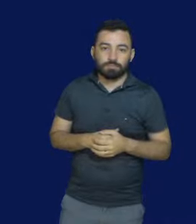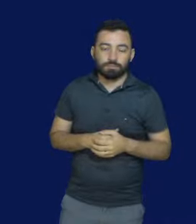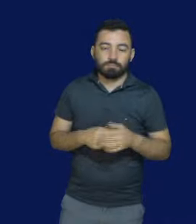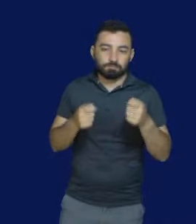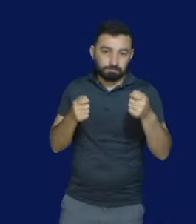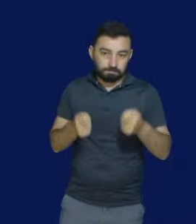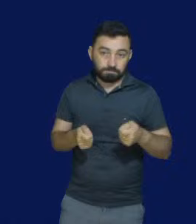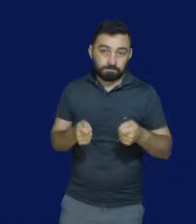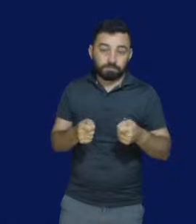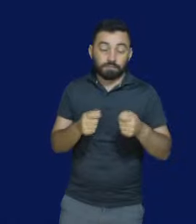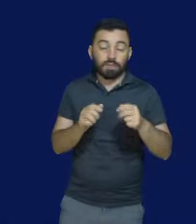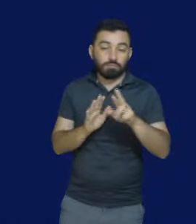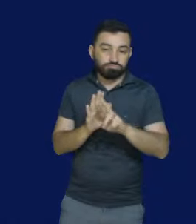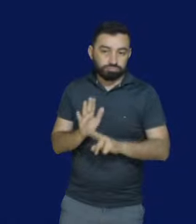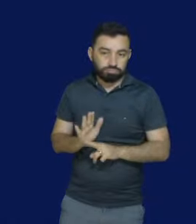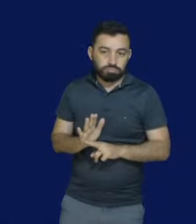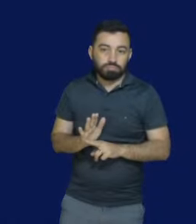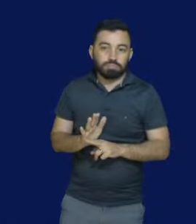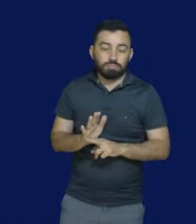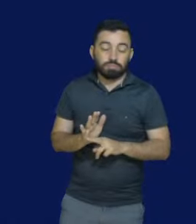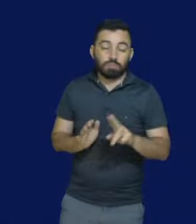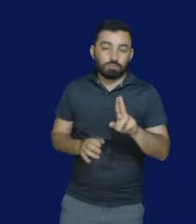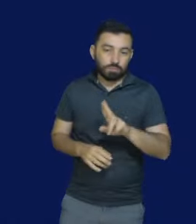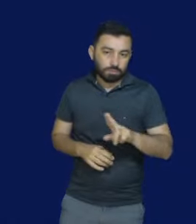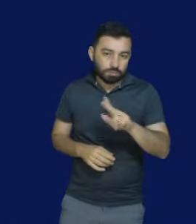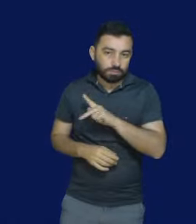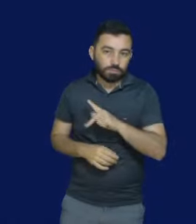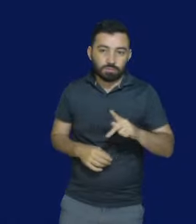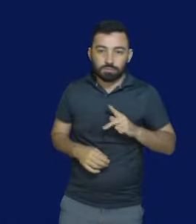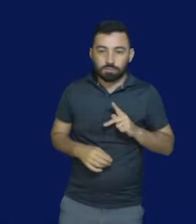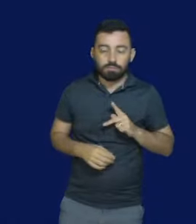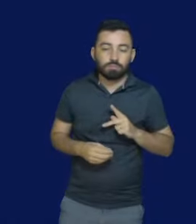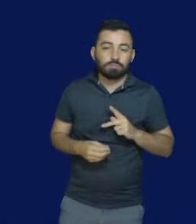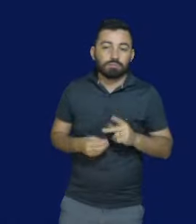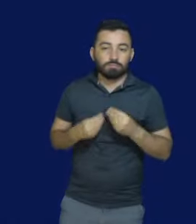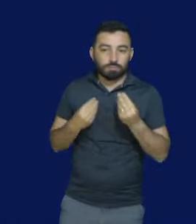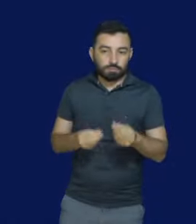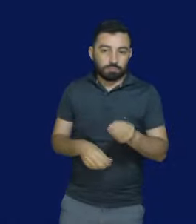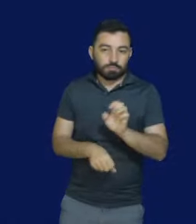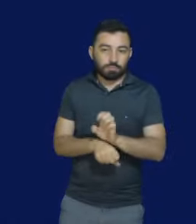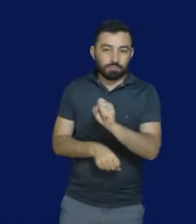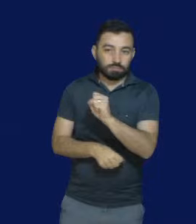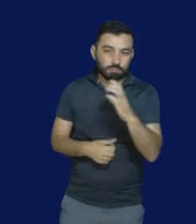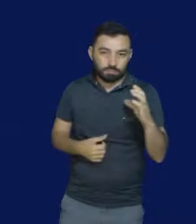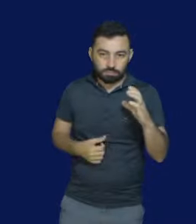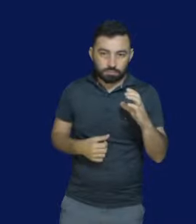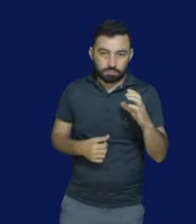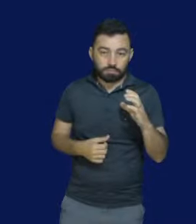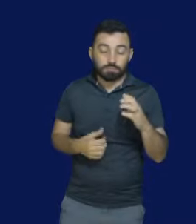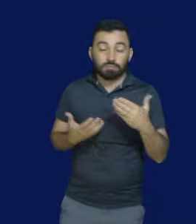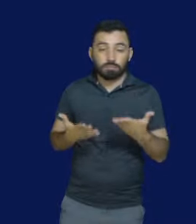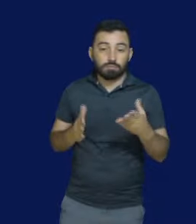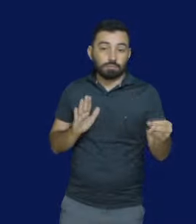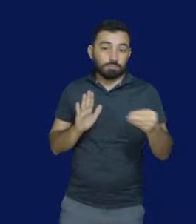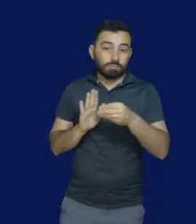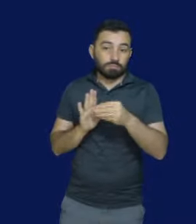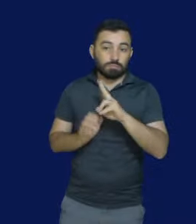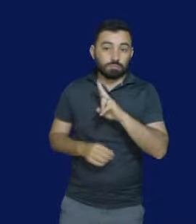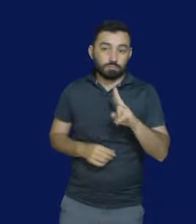que consolida os atos normativos que concedem o título de utilidade pública estadual no âmbito do Estado de Santa Catarina, para fazer constar nele o nome de